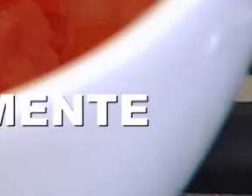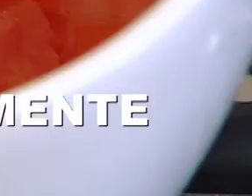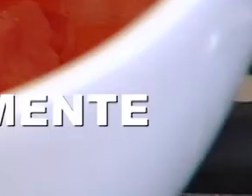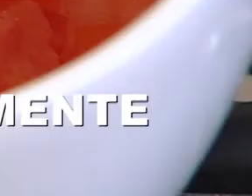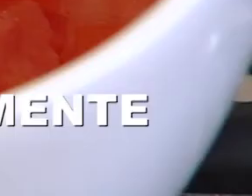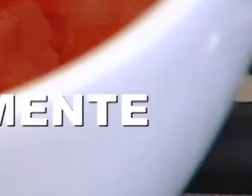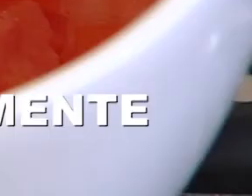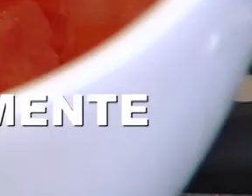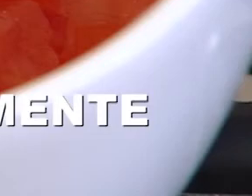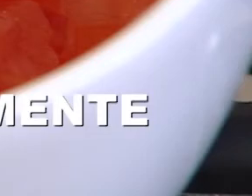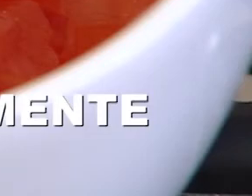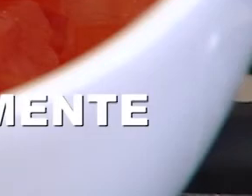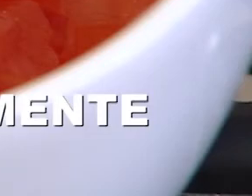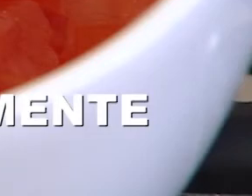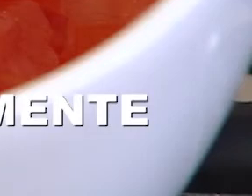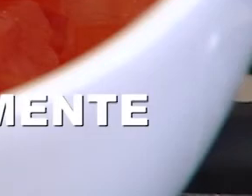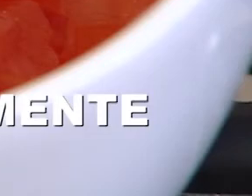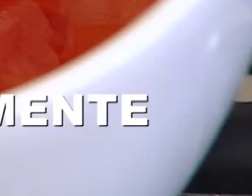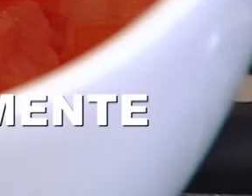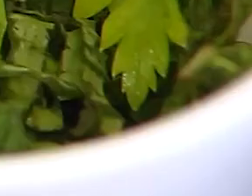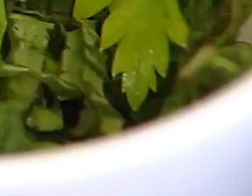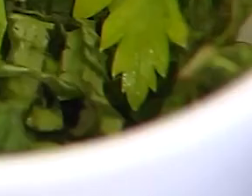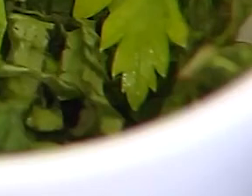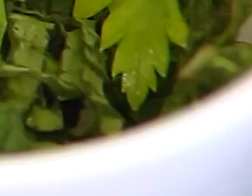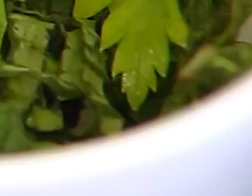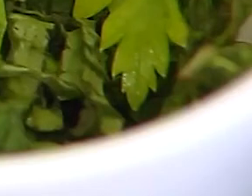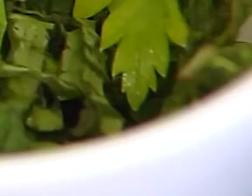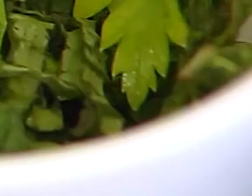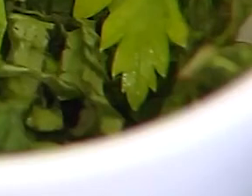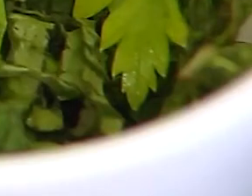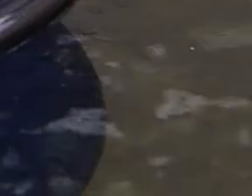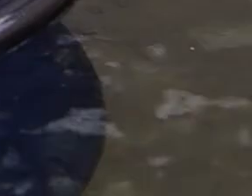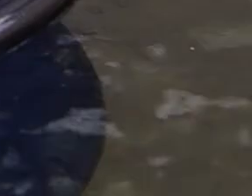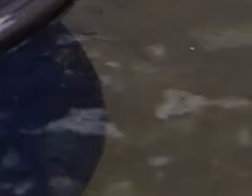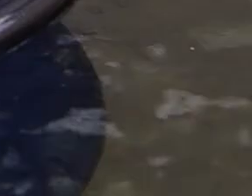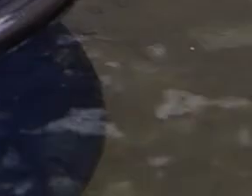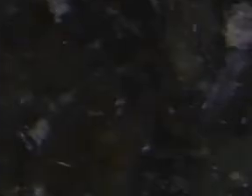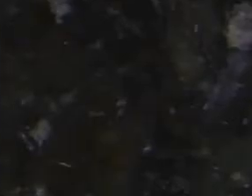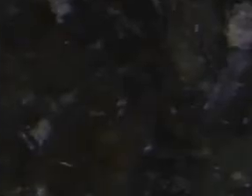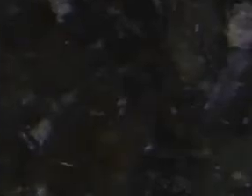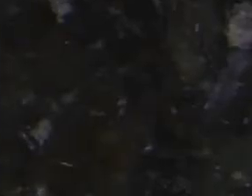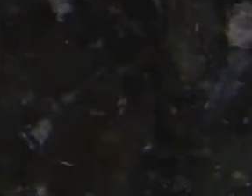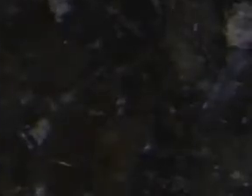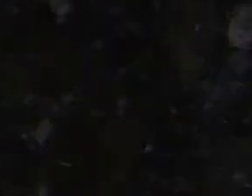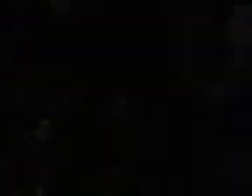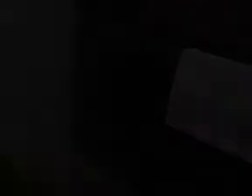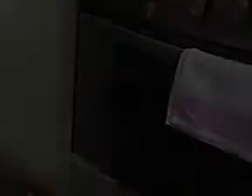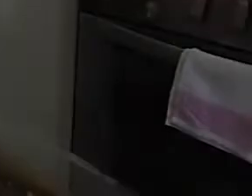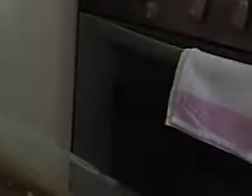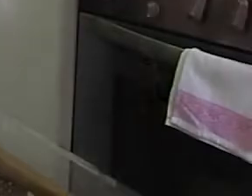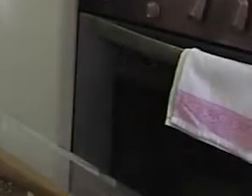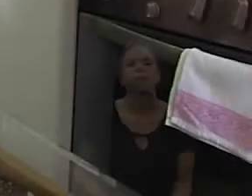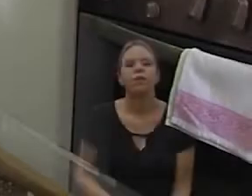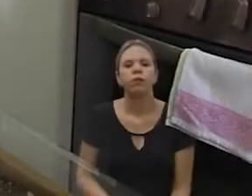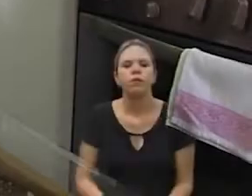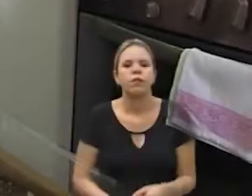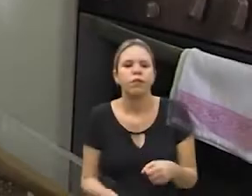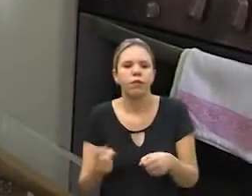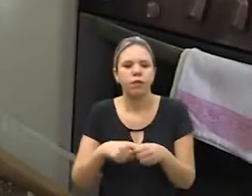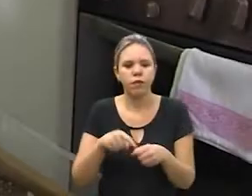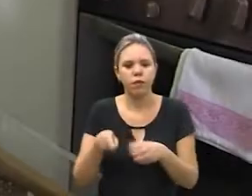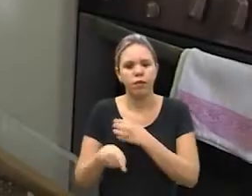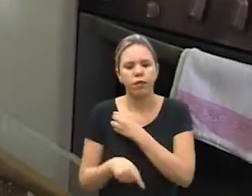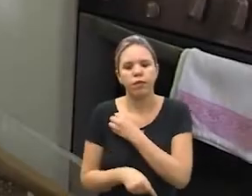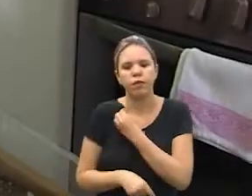roxa, um tomate sem pele e sem semente, hortelã, salsinha, sal e azeite a gosto. E de volta